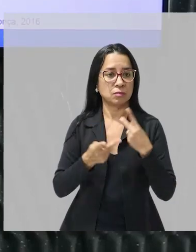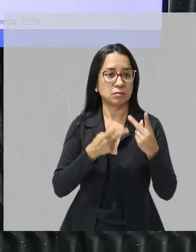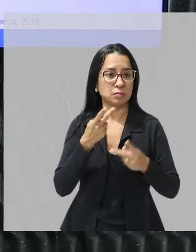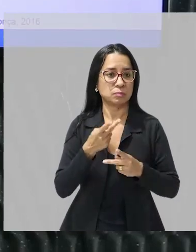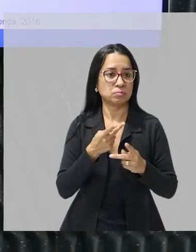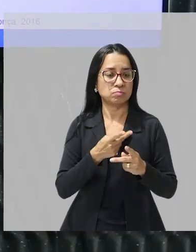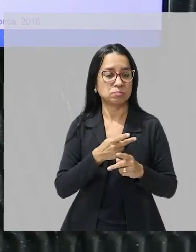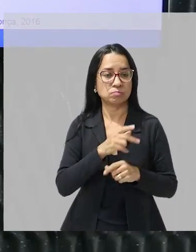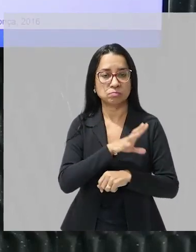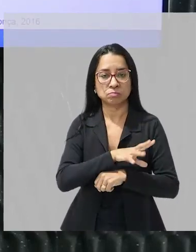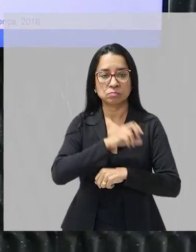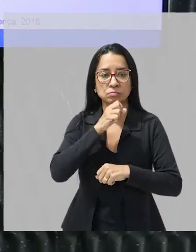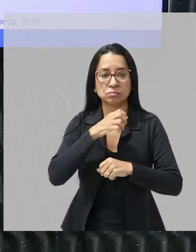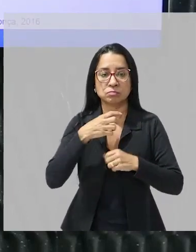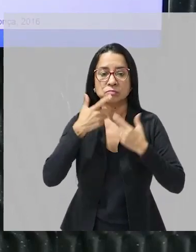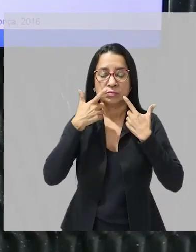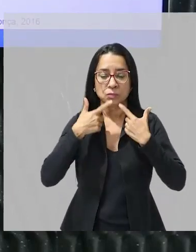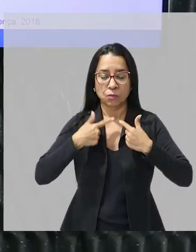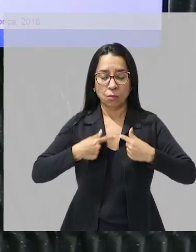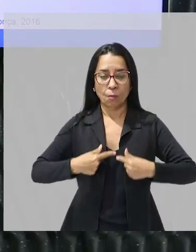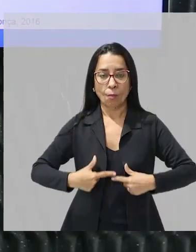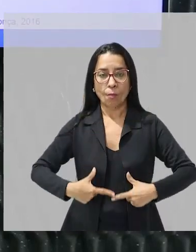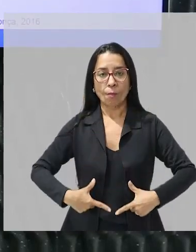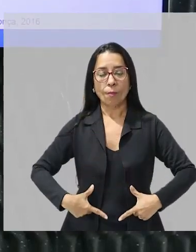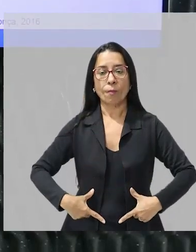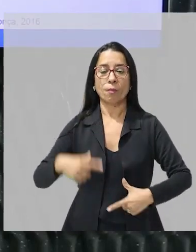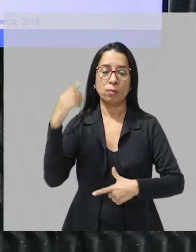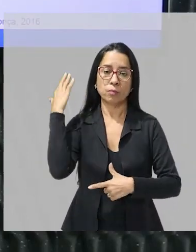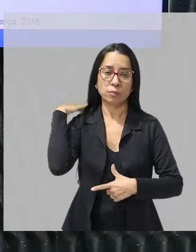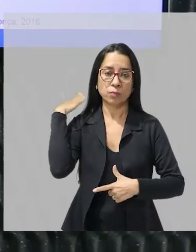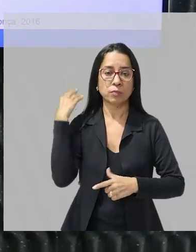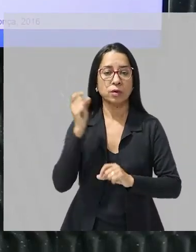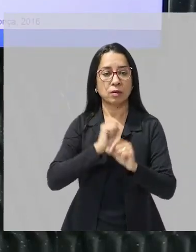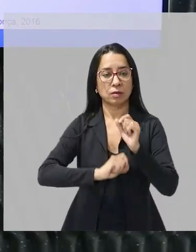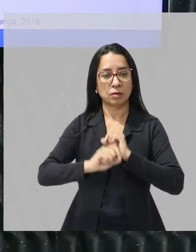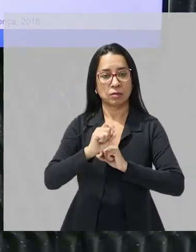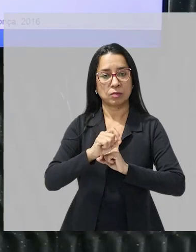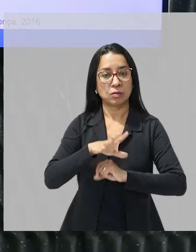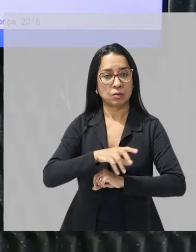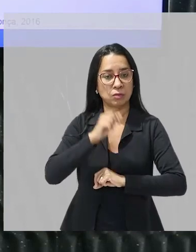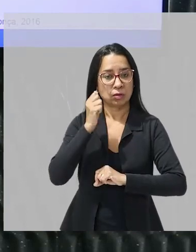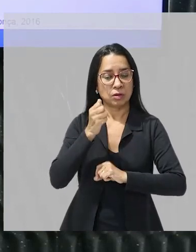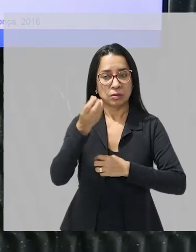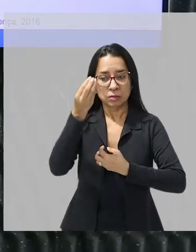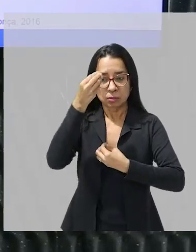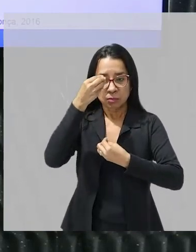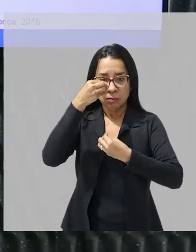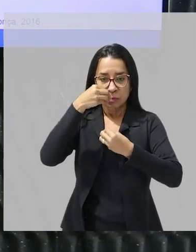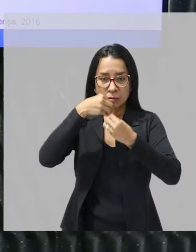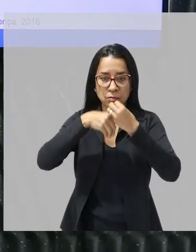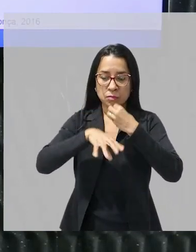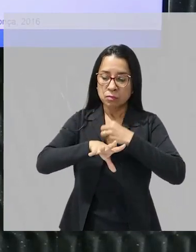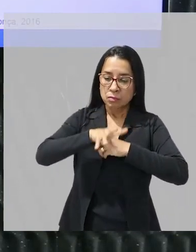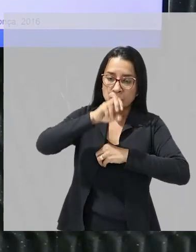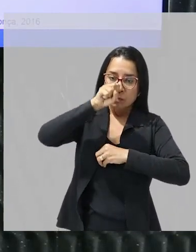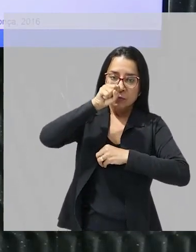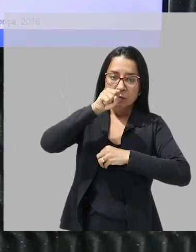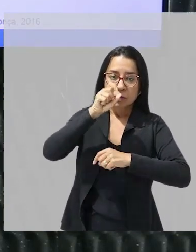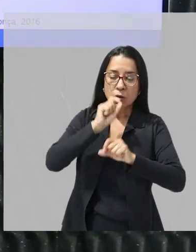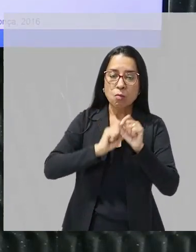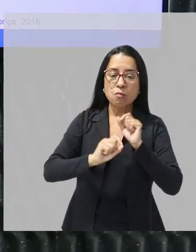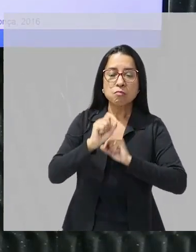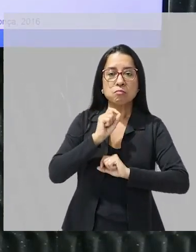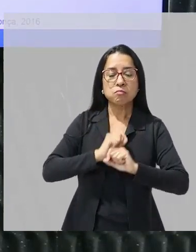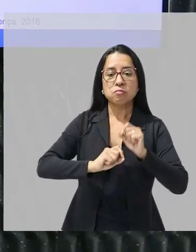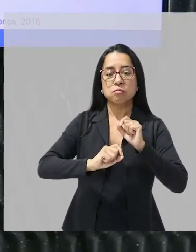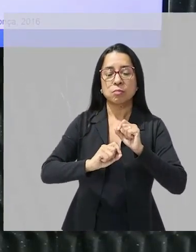pulmonar. O ar que a gente vai absorvendo, ele tem um trajeto, né? Ele segue um trajeto. Então, vamos aqui um pouco para